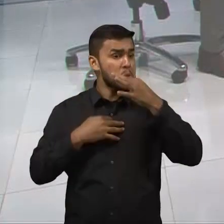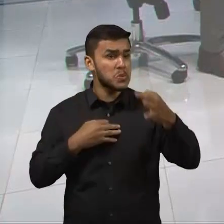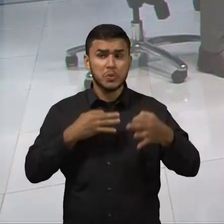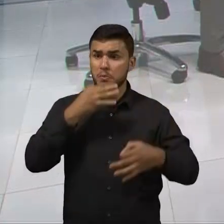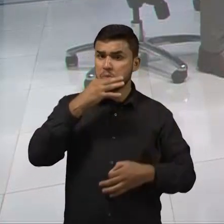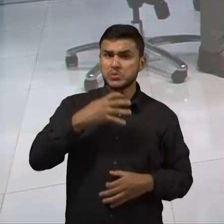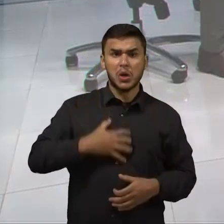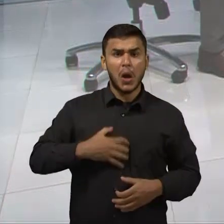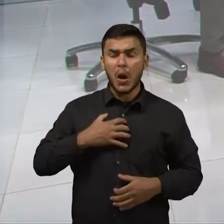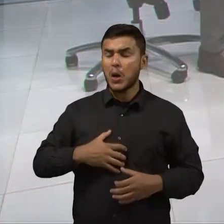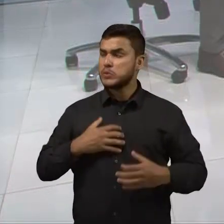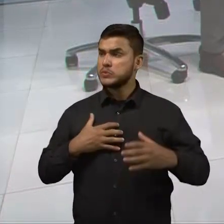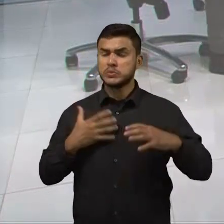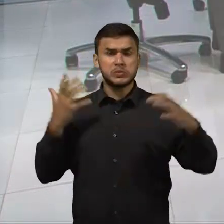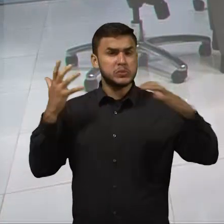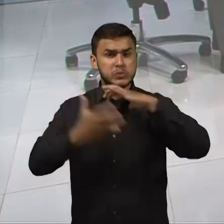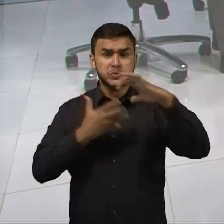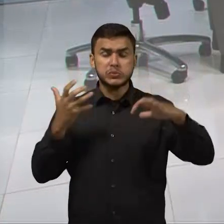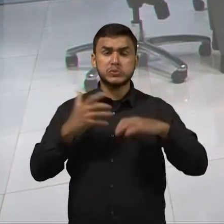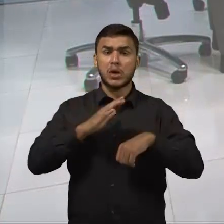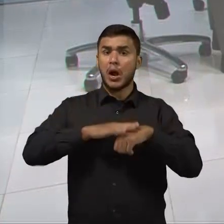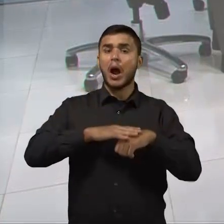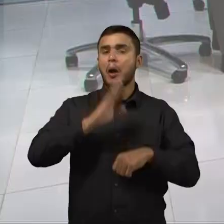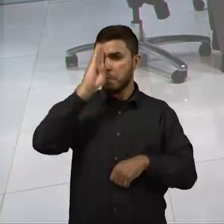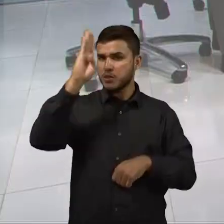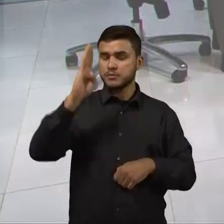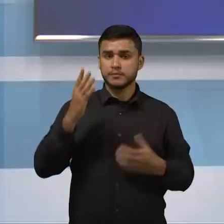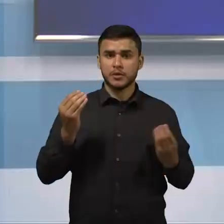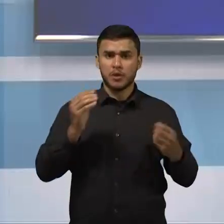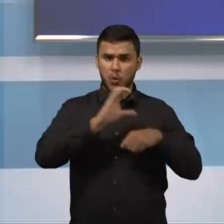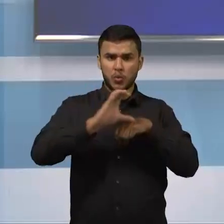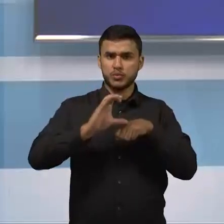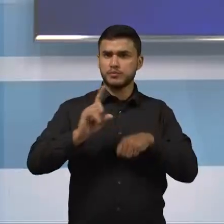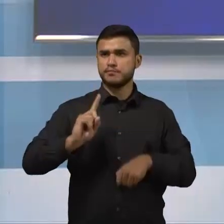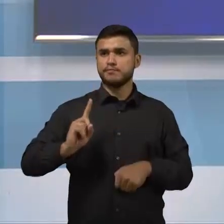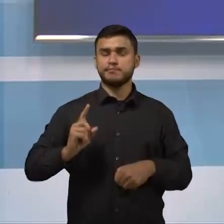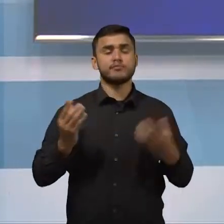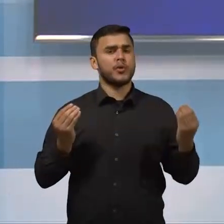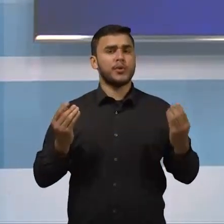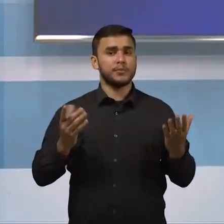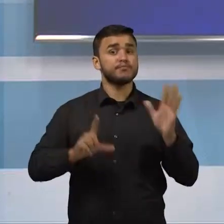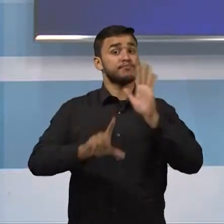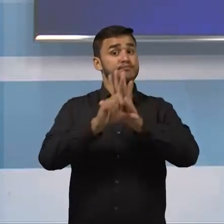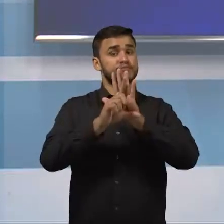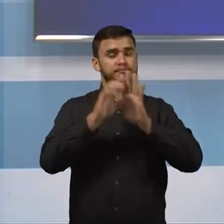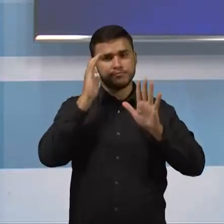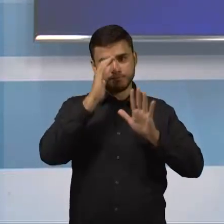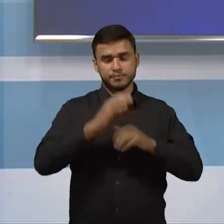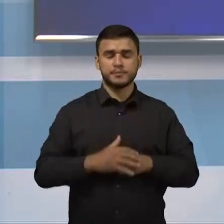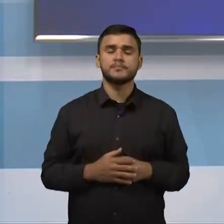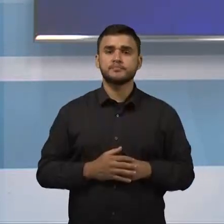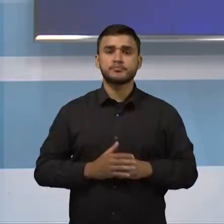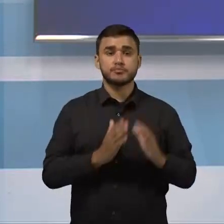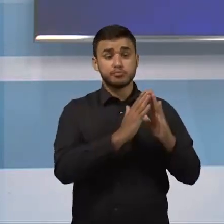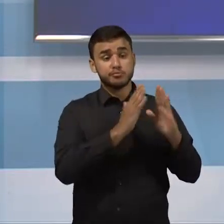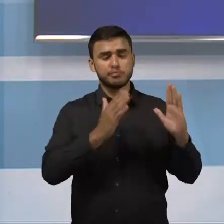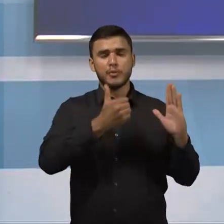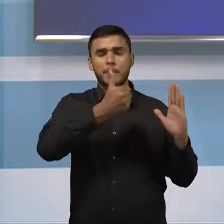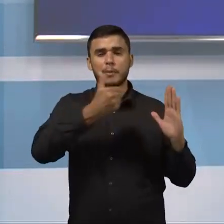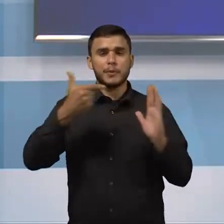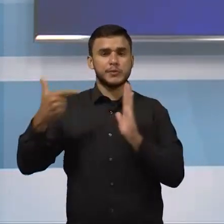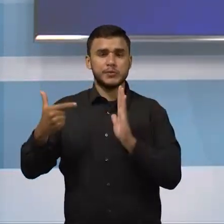pública, raivas e sentimentos devem prevalecer. Nós discutimos até aqui nesses 2 primeiros blocos as questões, vamos chamar assim, de